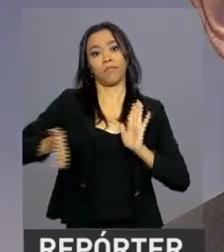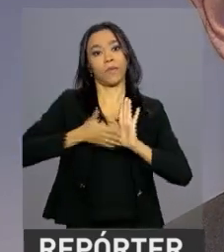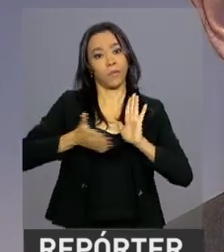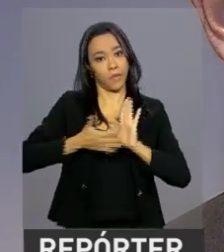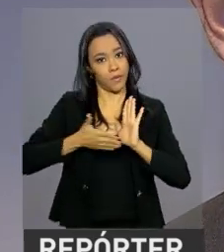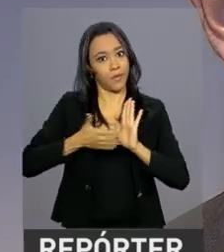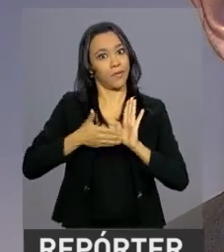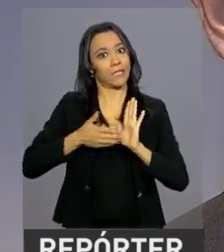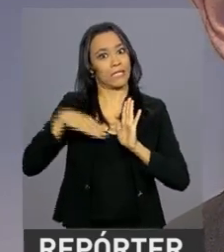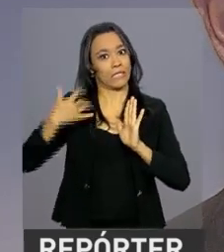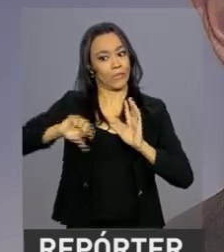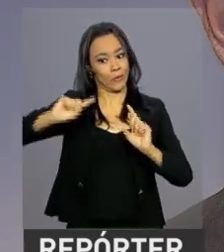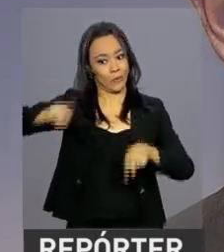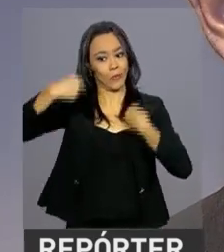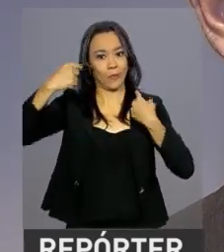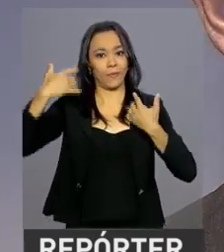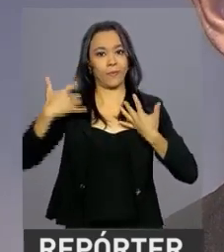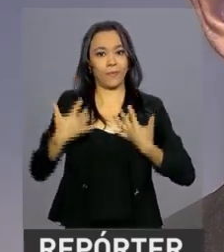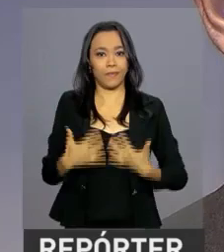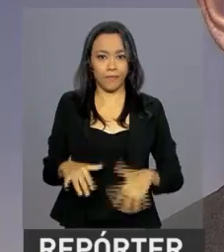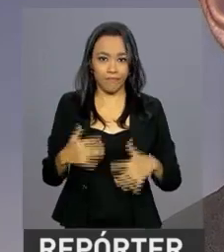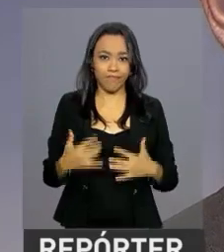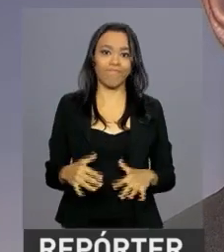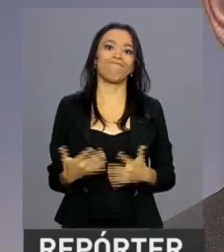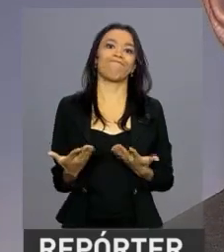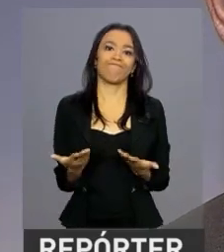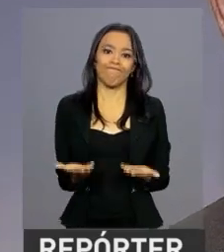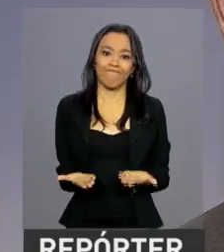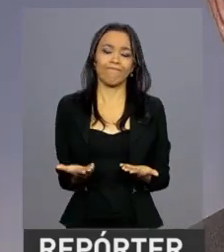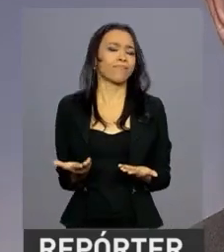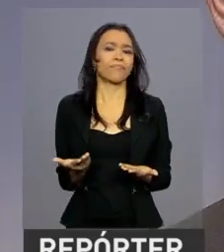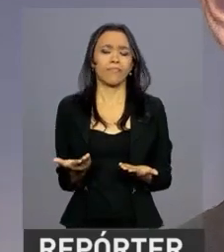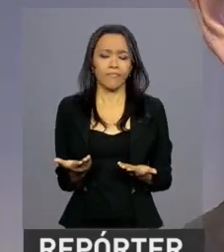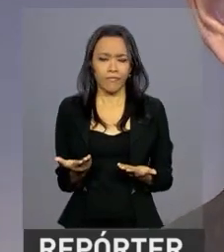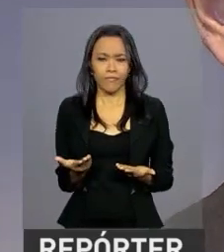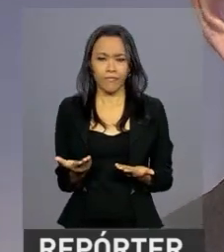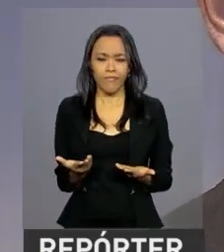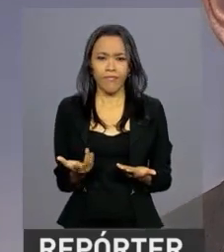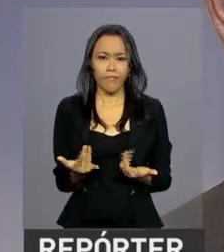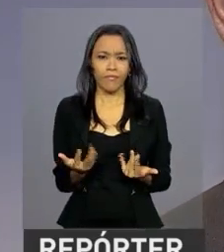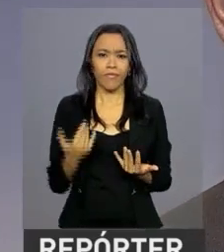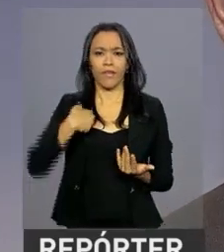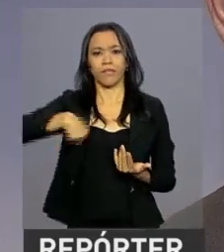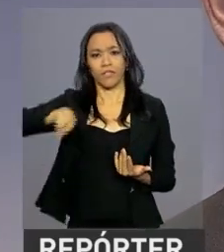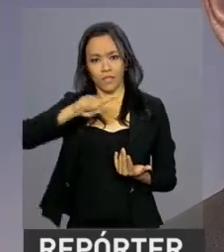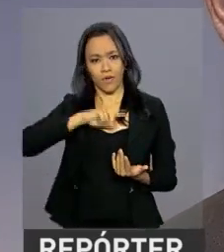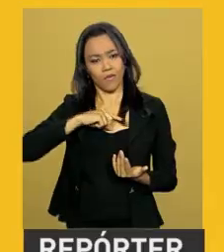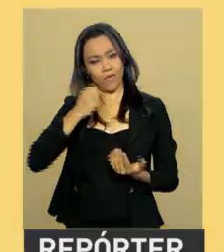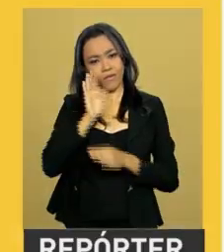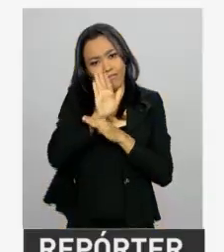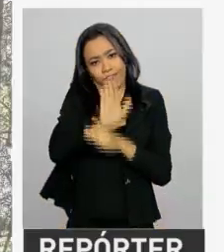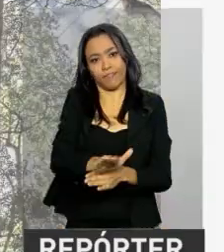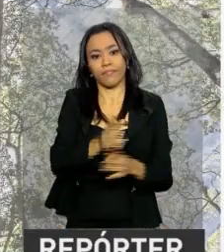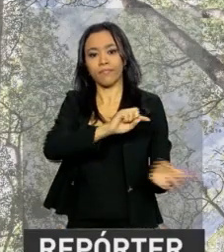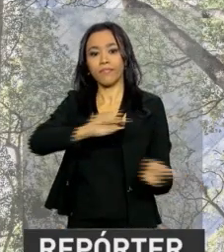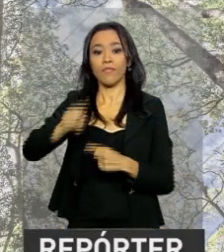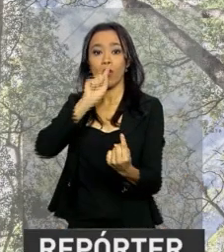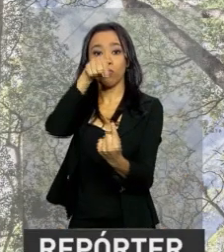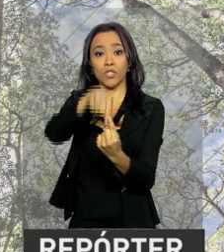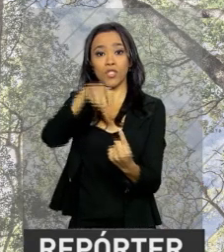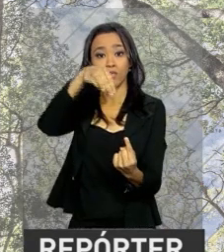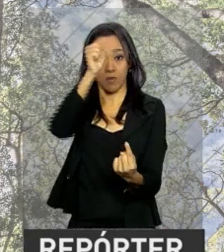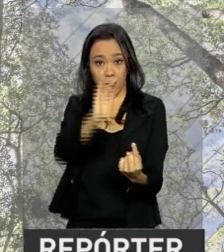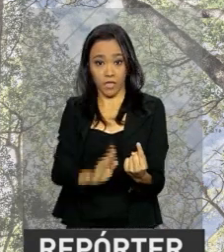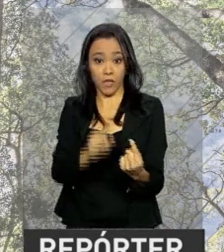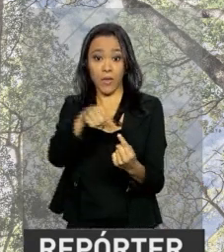propostas mais robustas e propostas da nossa contribuição nacional. A meta do Brasil é reduzir